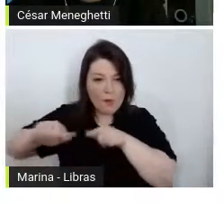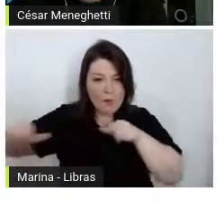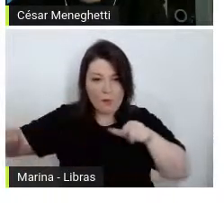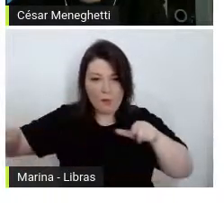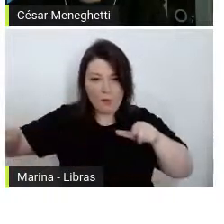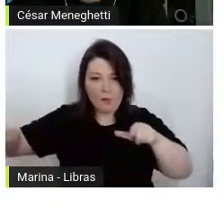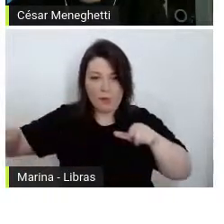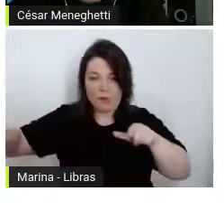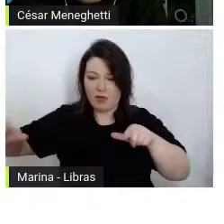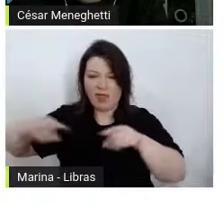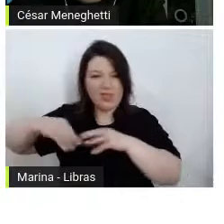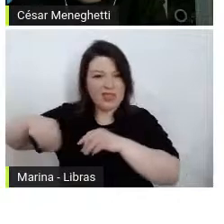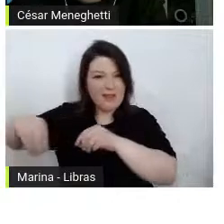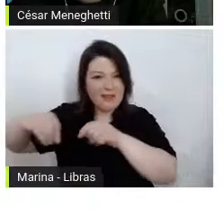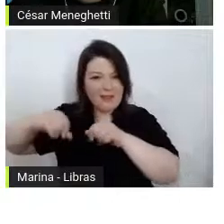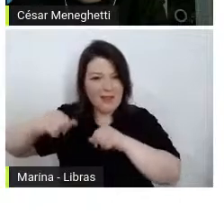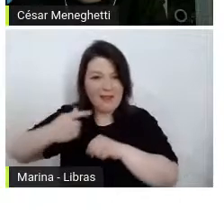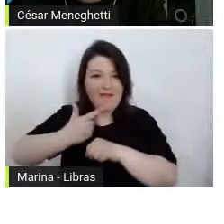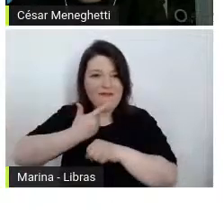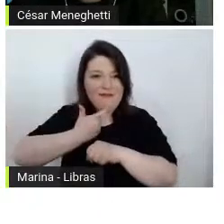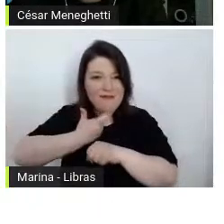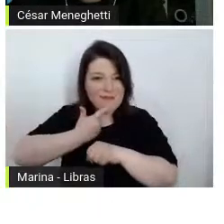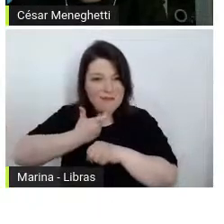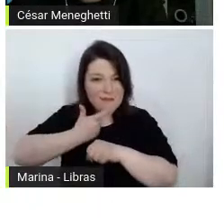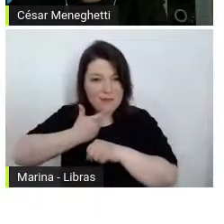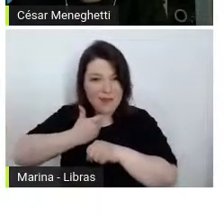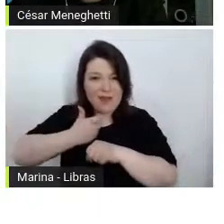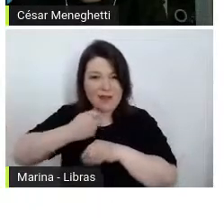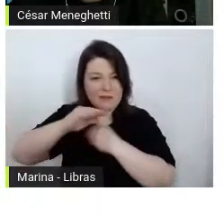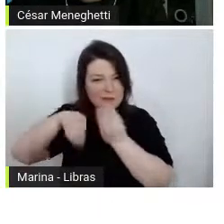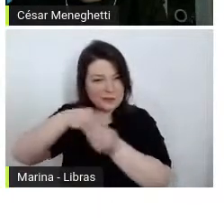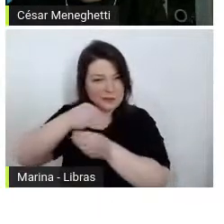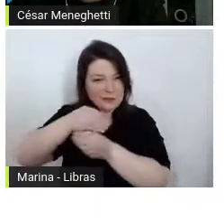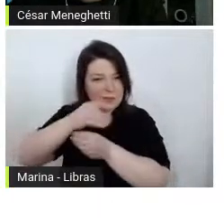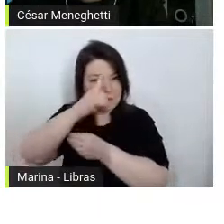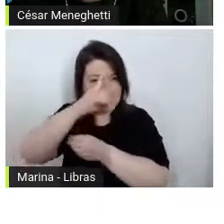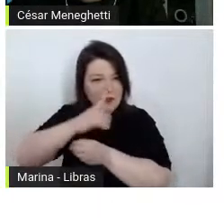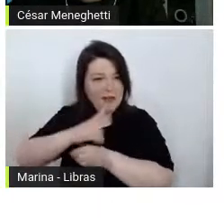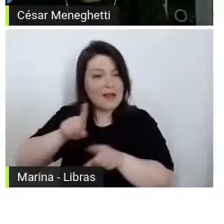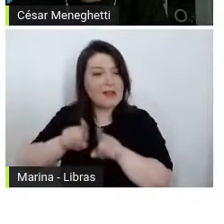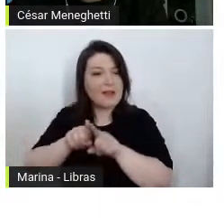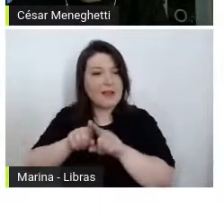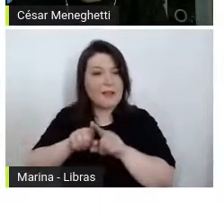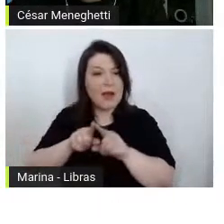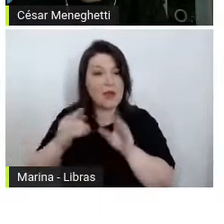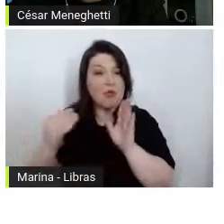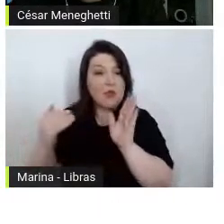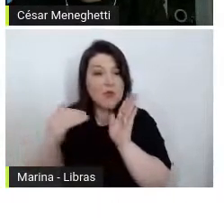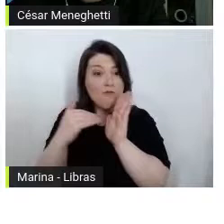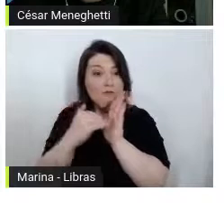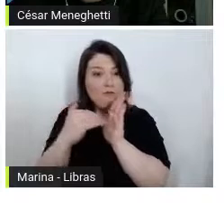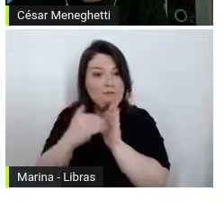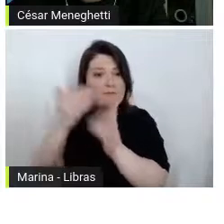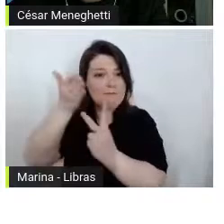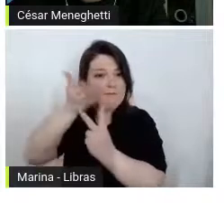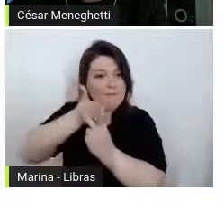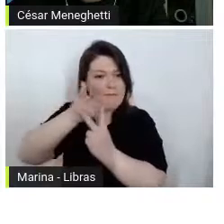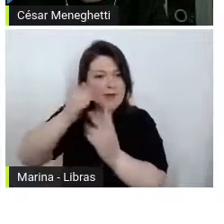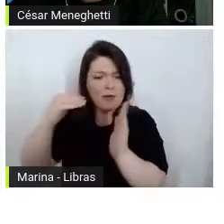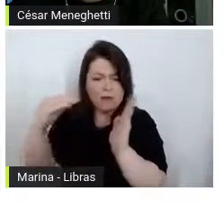Uma terra assim avermelhada, às vezes amarelada, e uma numeração no meio também que